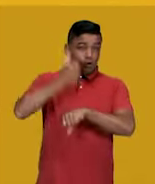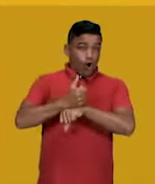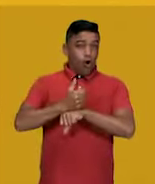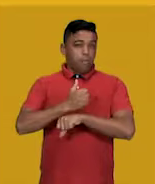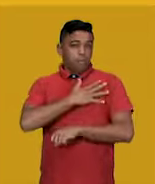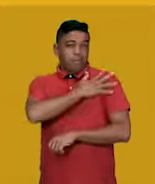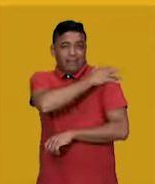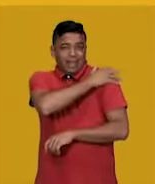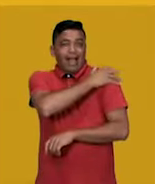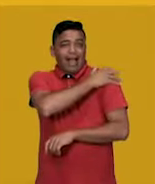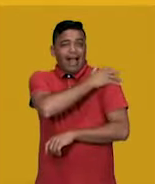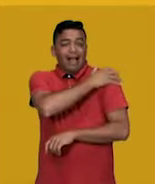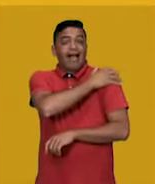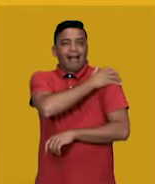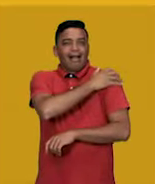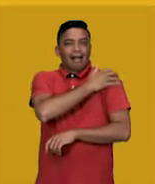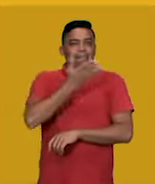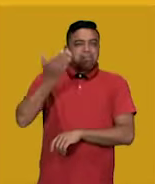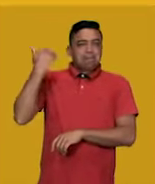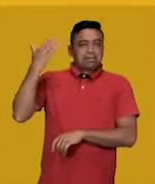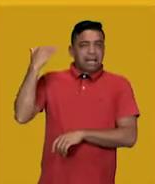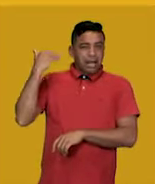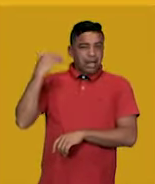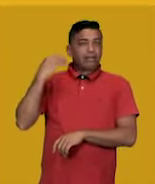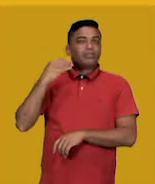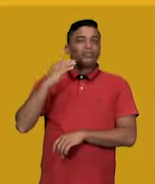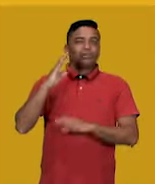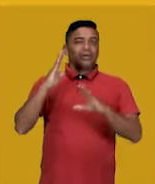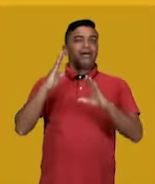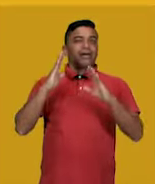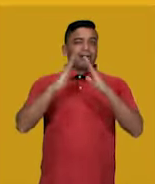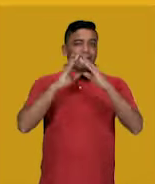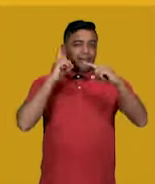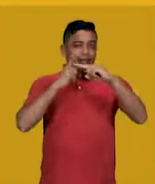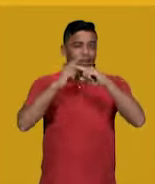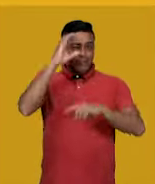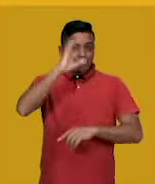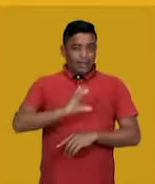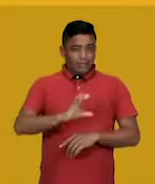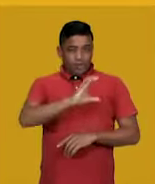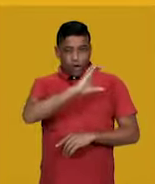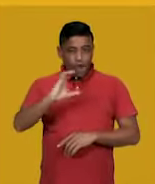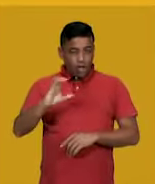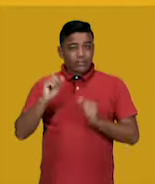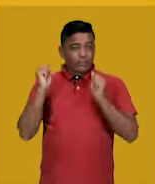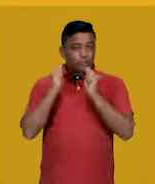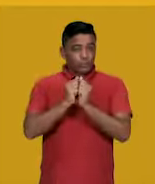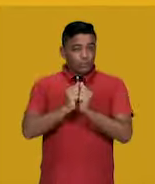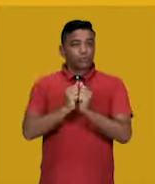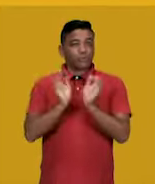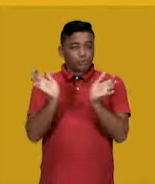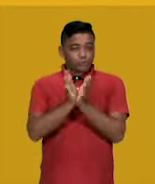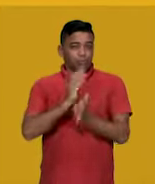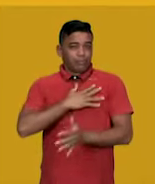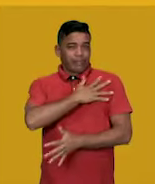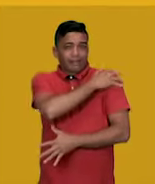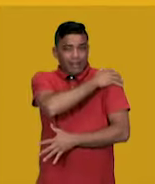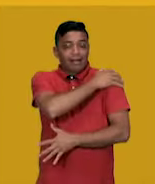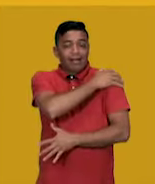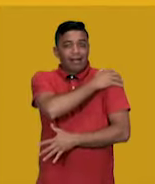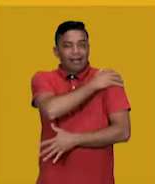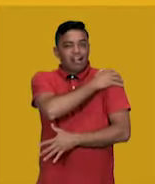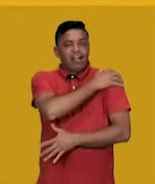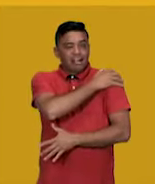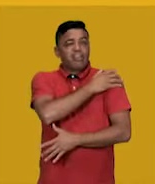lado dos militares. Só após os seus terem sido perseguidos e torturados, passou a reagir